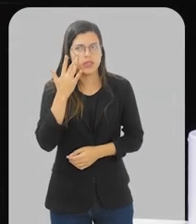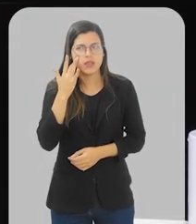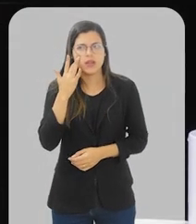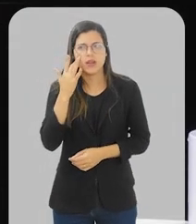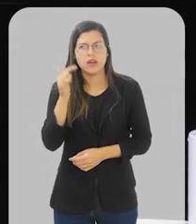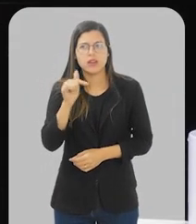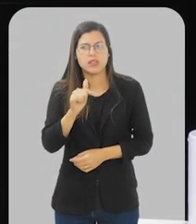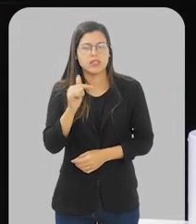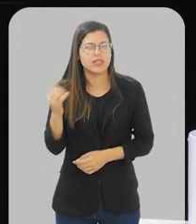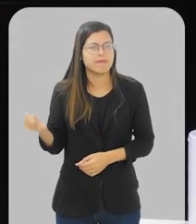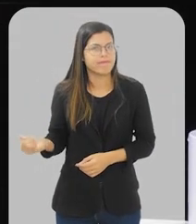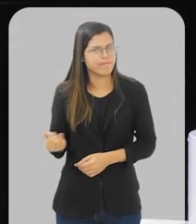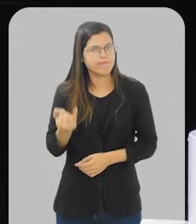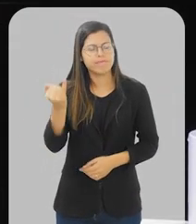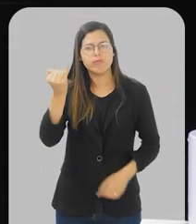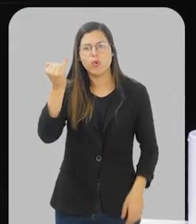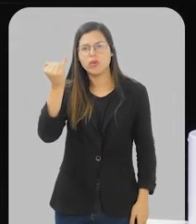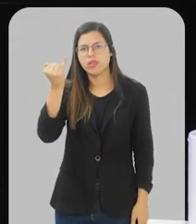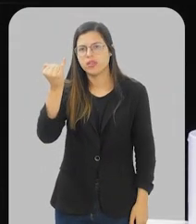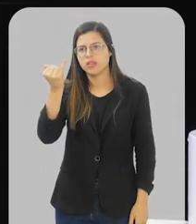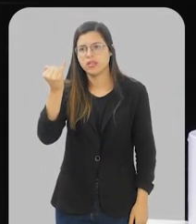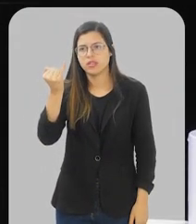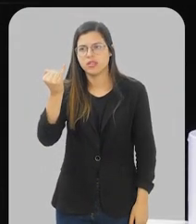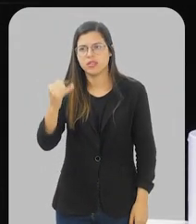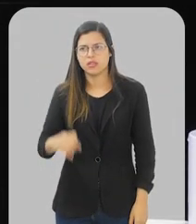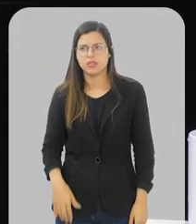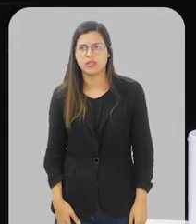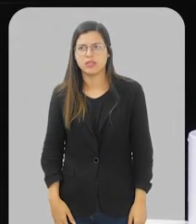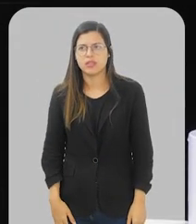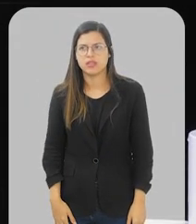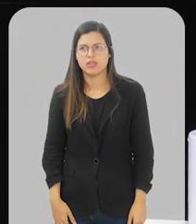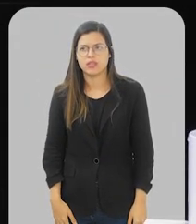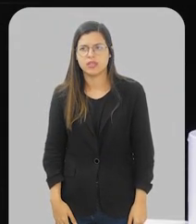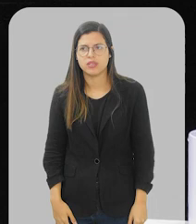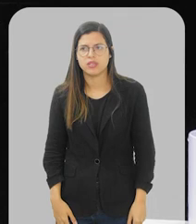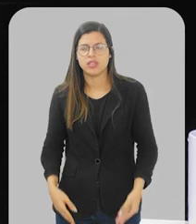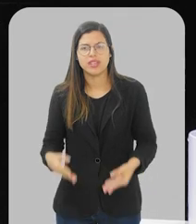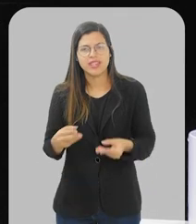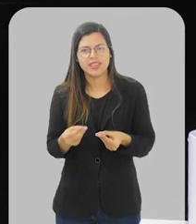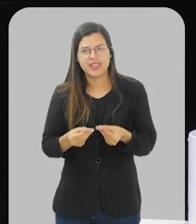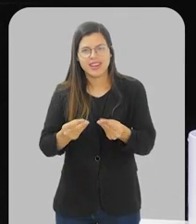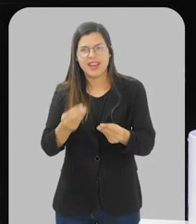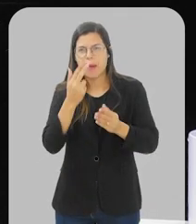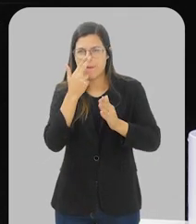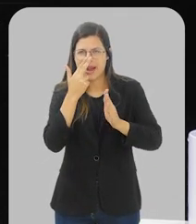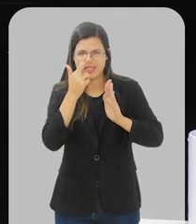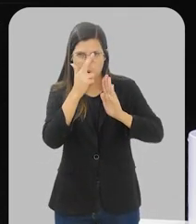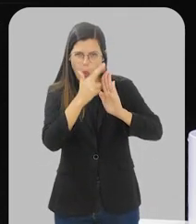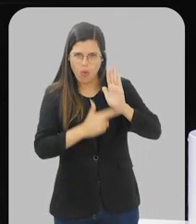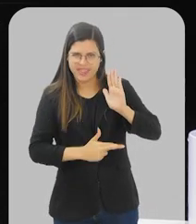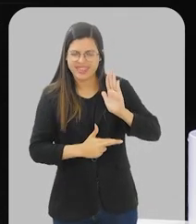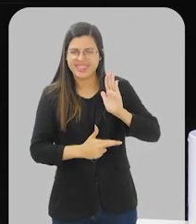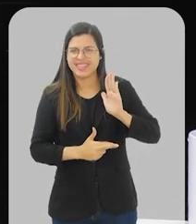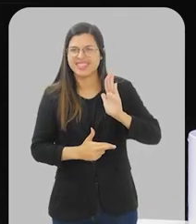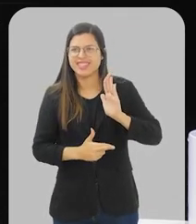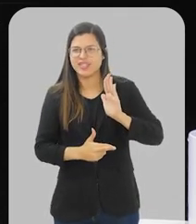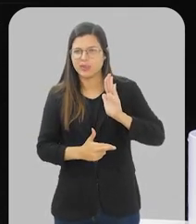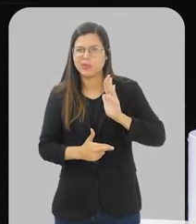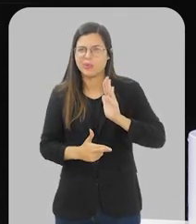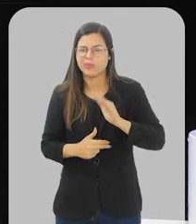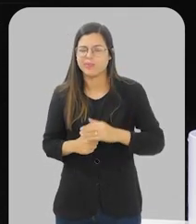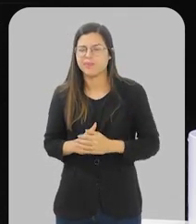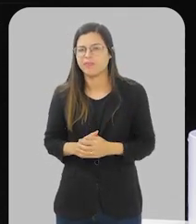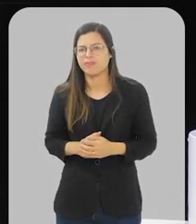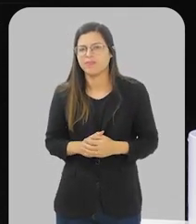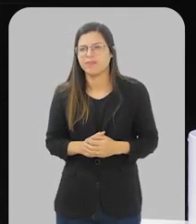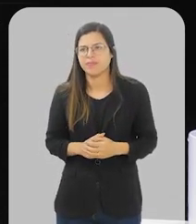muito, muito, muito importante. Eu, às vezes, entregar uma sinopse. Sim. Né?